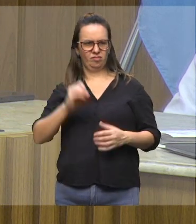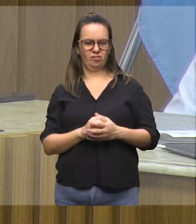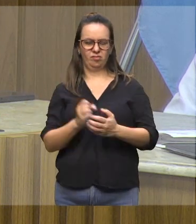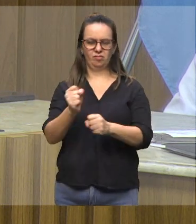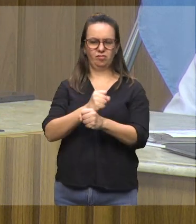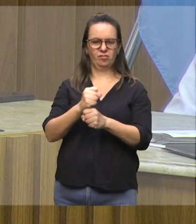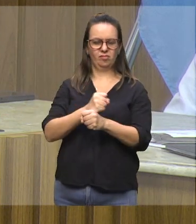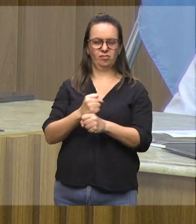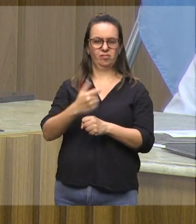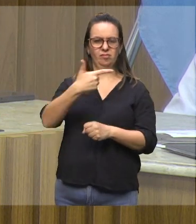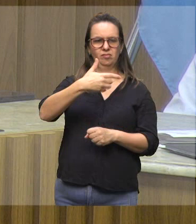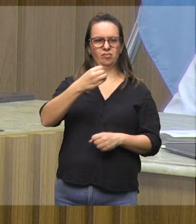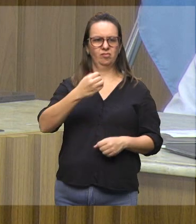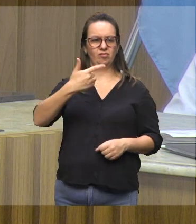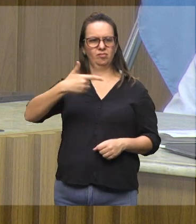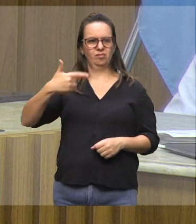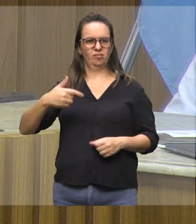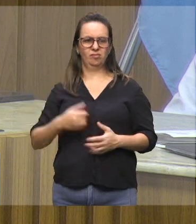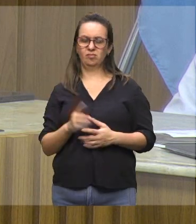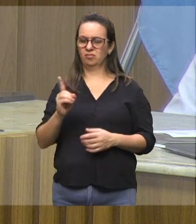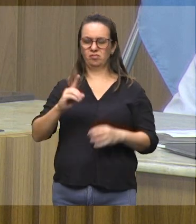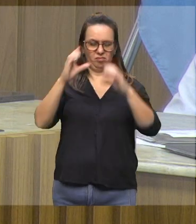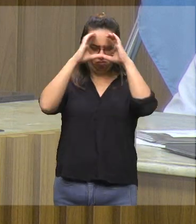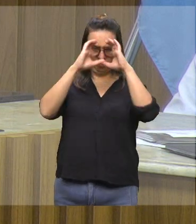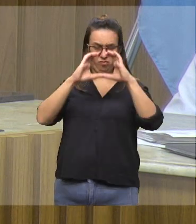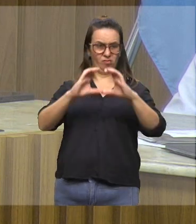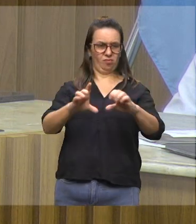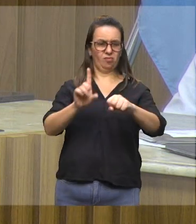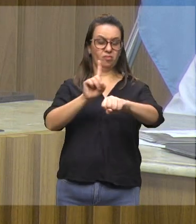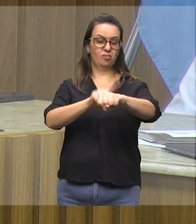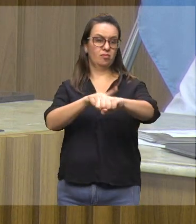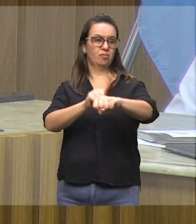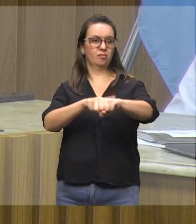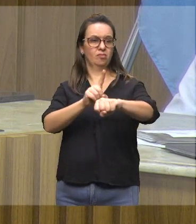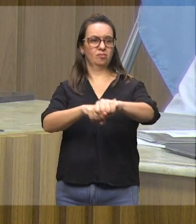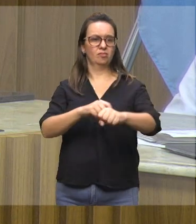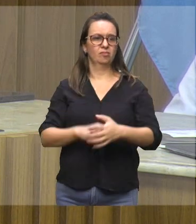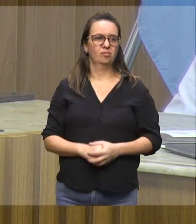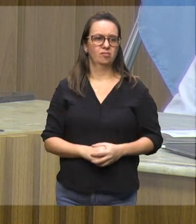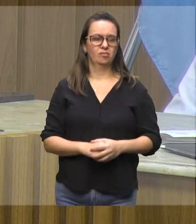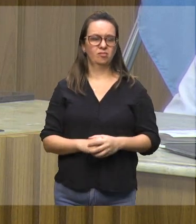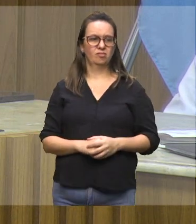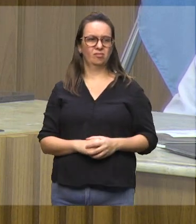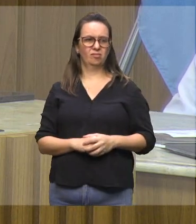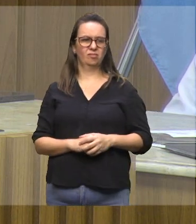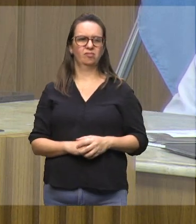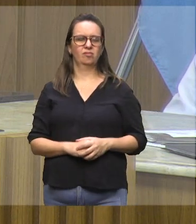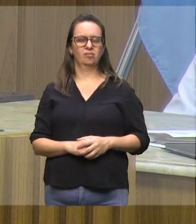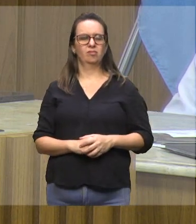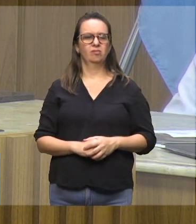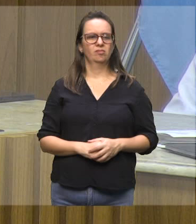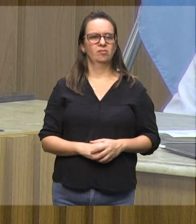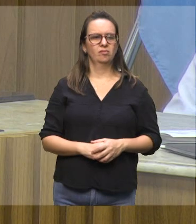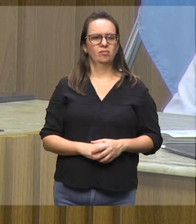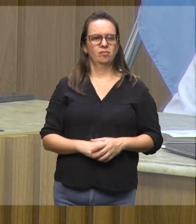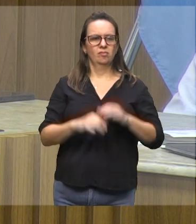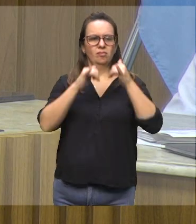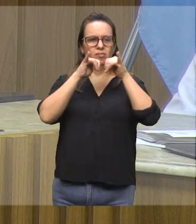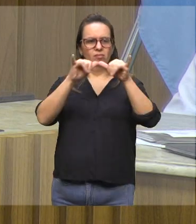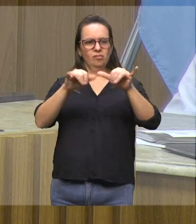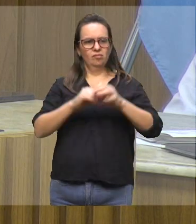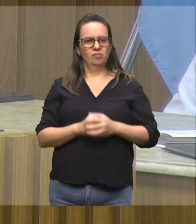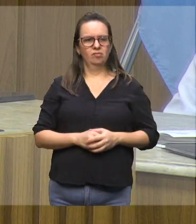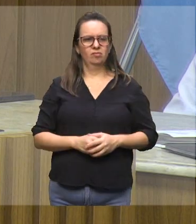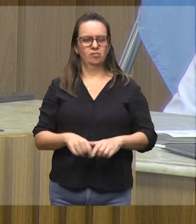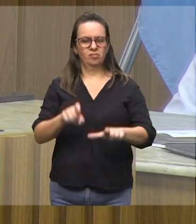2022. Assunto: descumprimento de prazos. E aqui diz que, regularmente notificada para regularização das pendências relacionadas